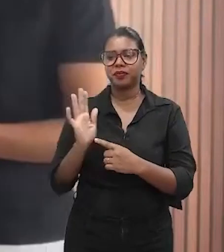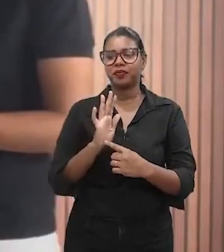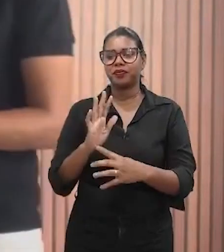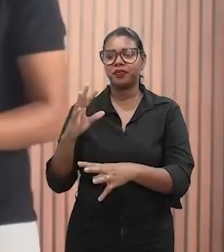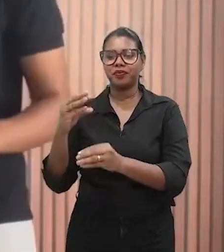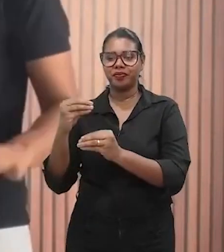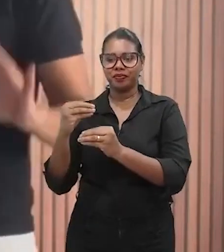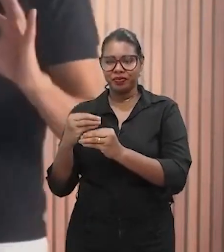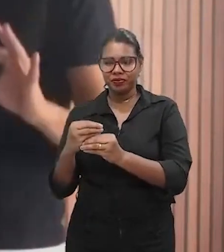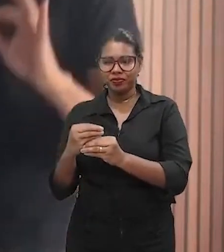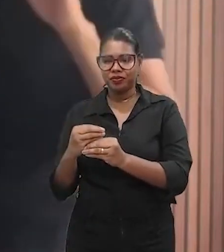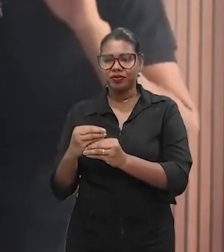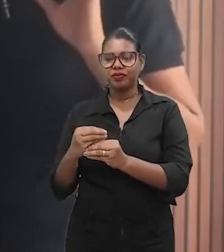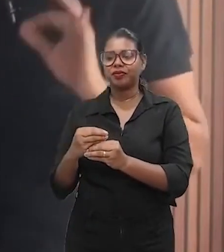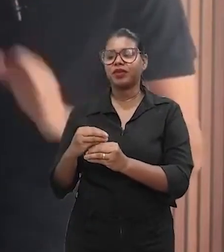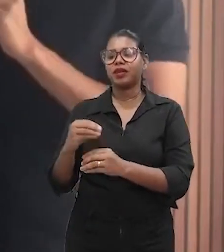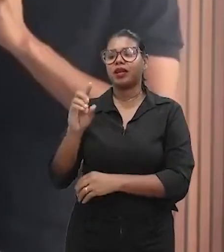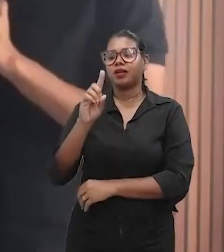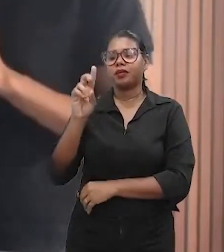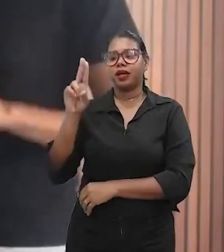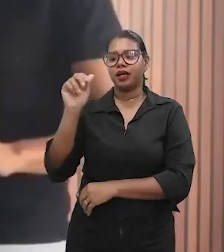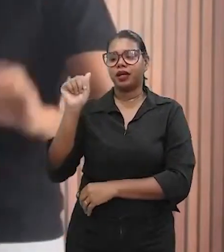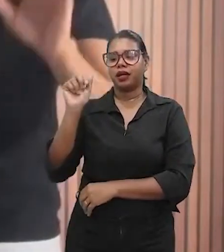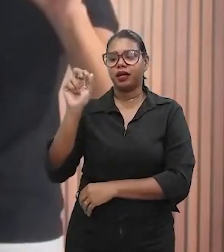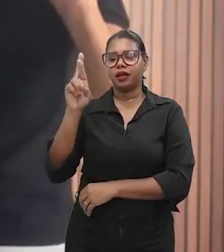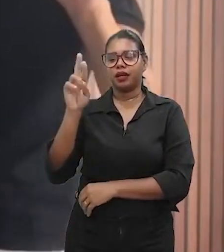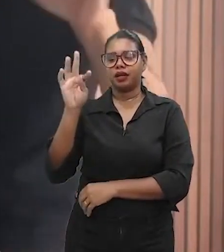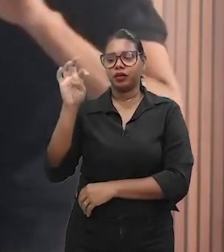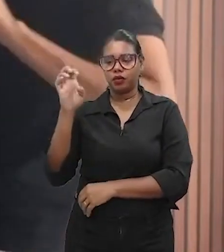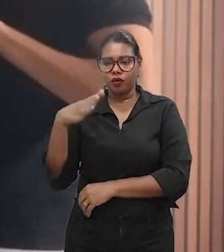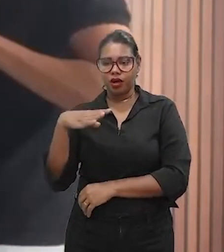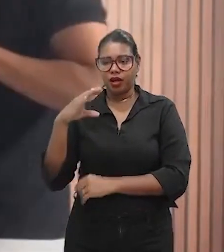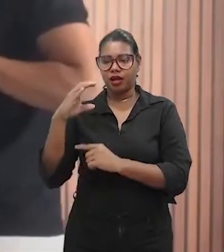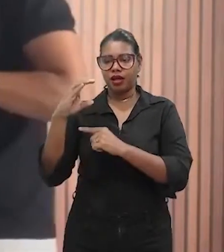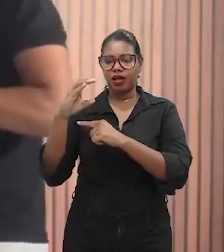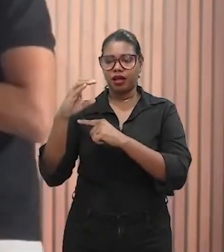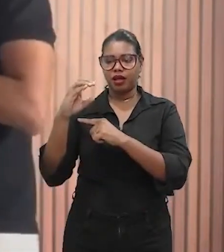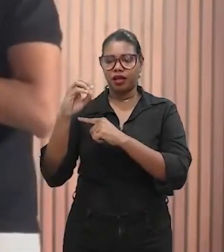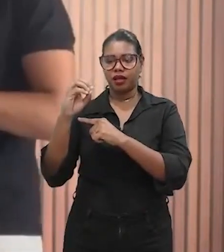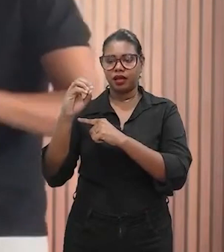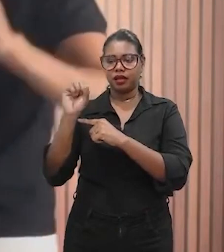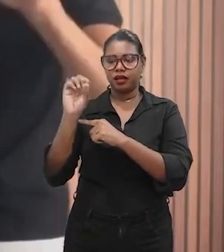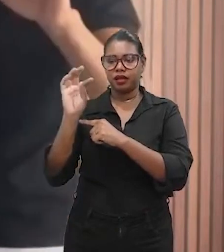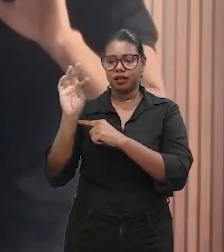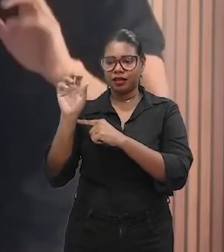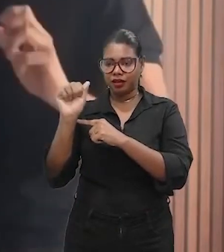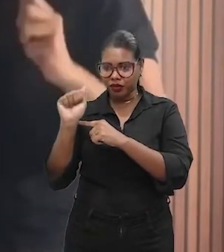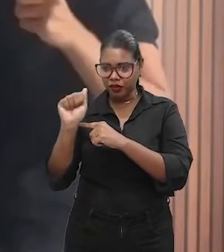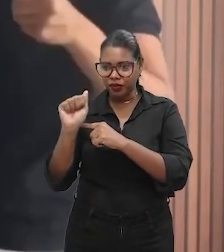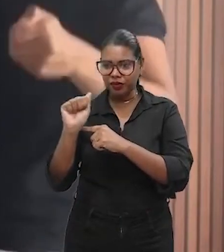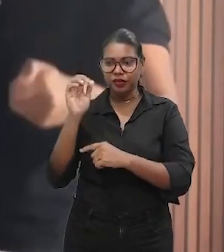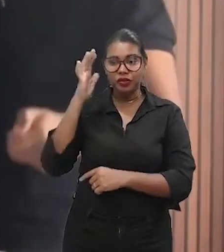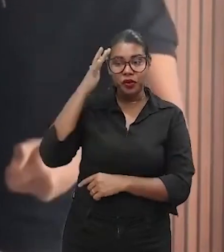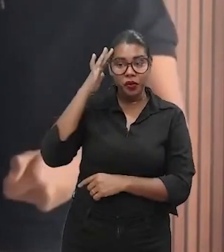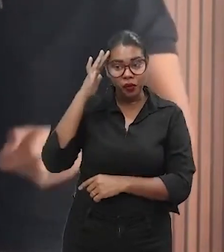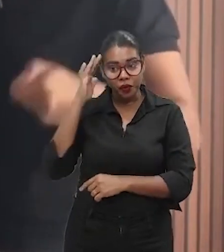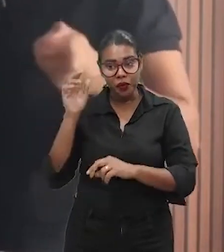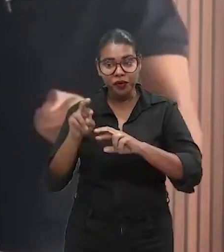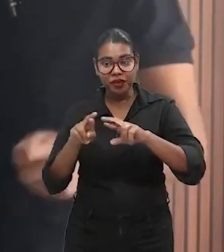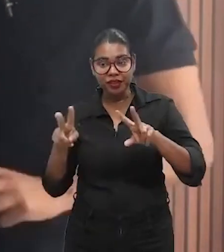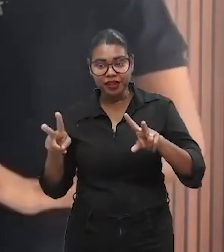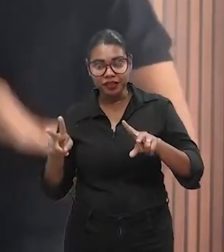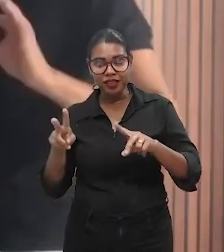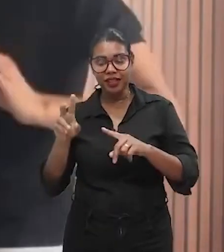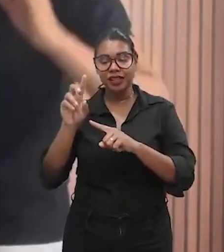espaço para um camarada chamado Duarte da Costa. Não confunda Duarte Coelho com Duarte da Costa. Duarte Coelho, donatário da capitania